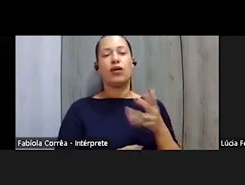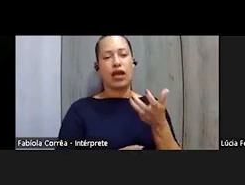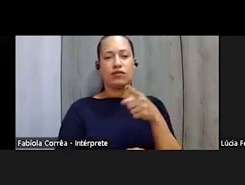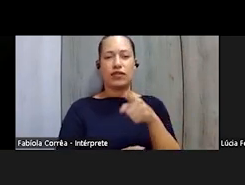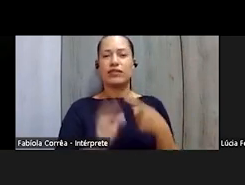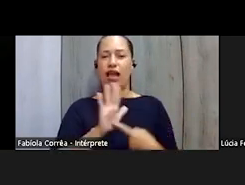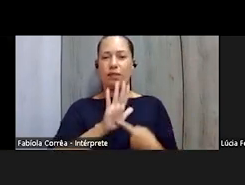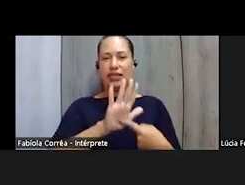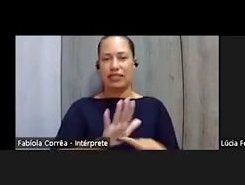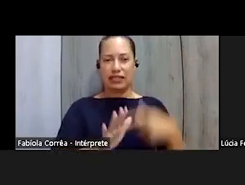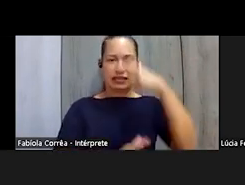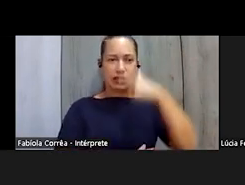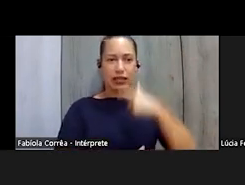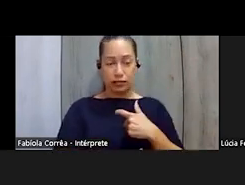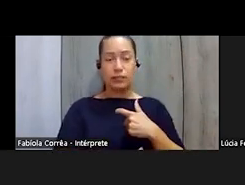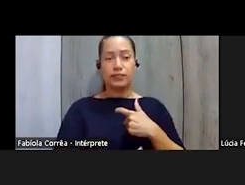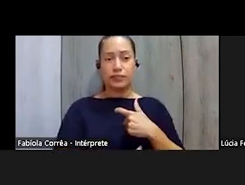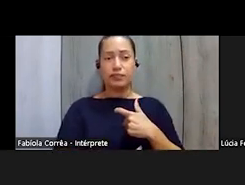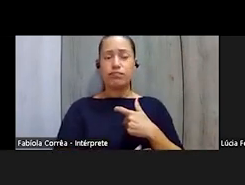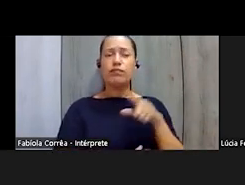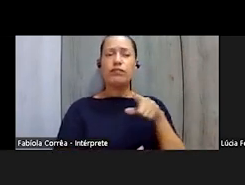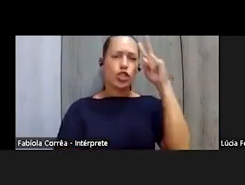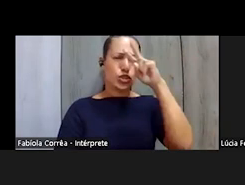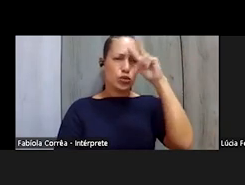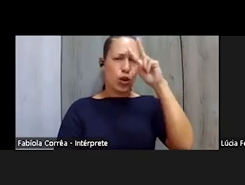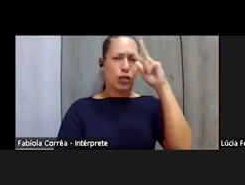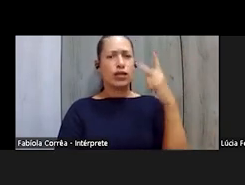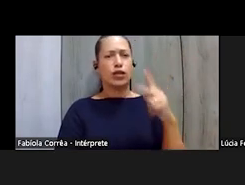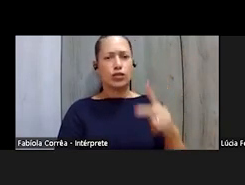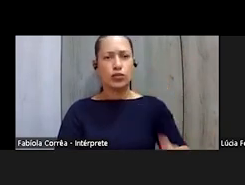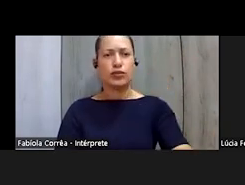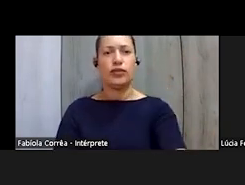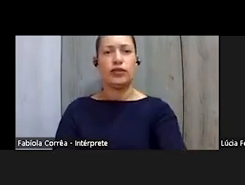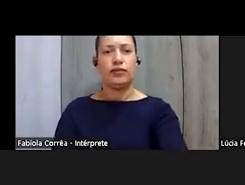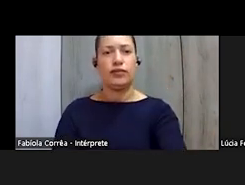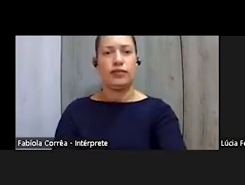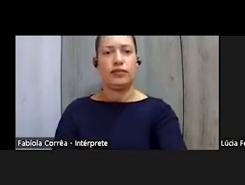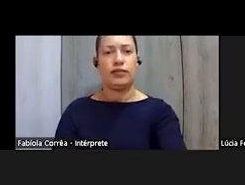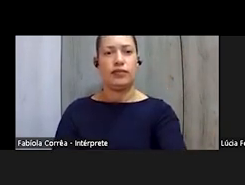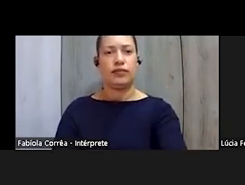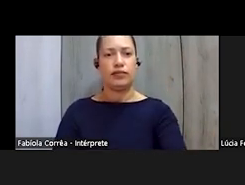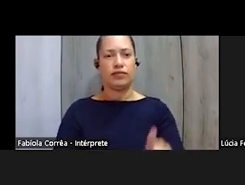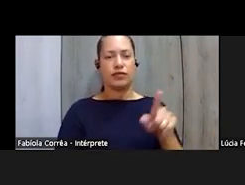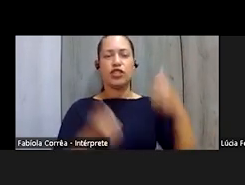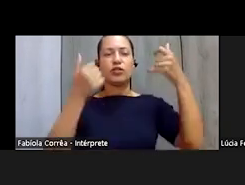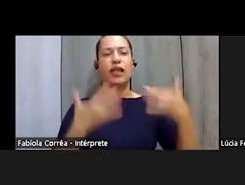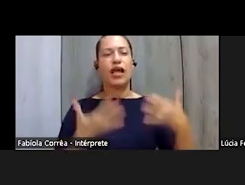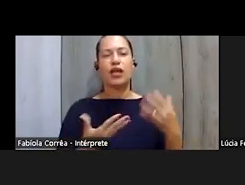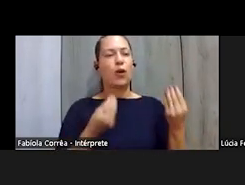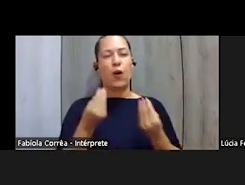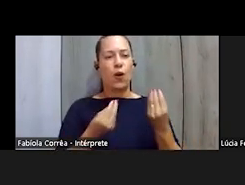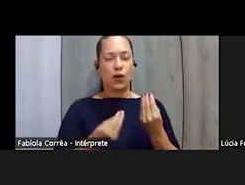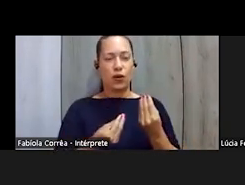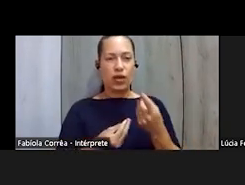aqui, trouxesse aqui um pouquinho da sua história, né, do seu know-how para a gente e trouxesse